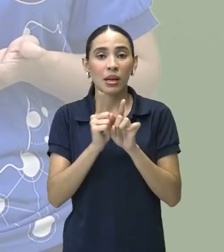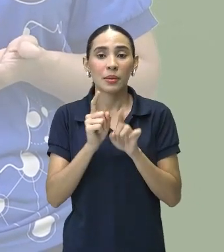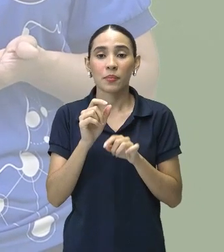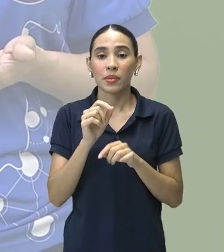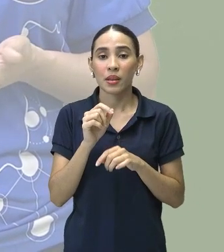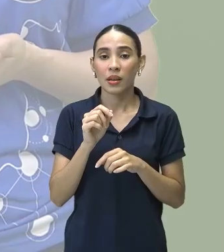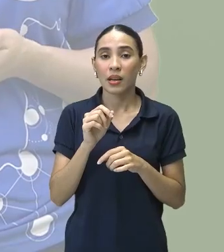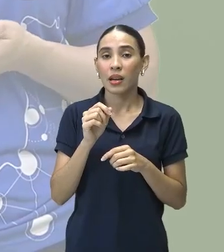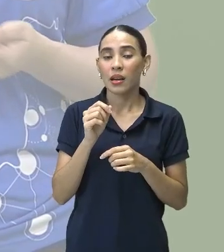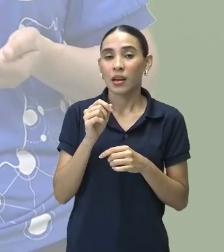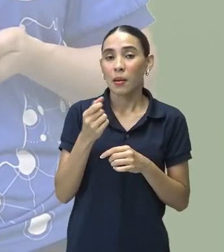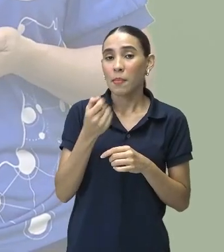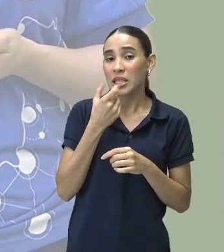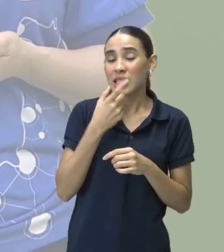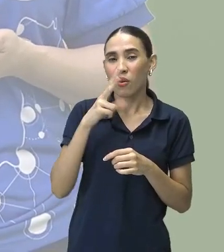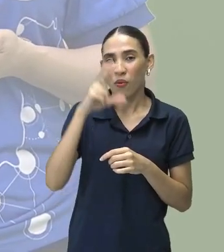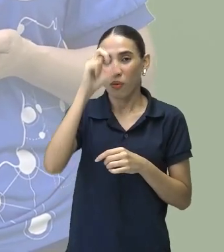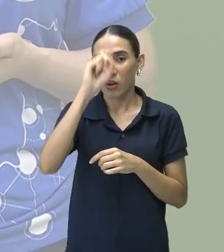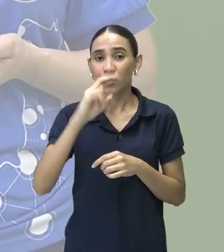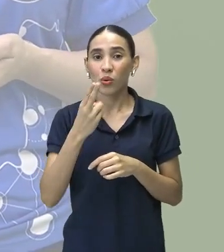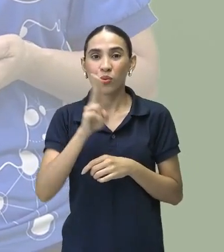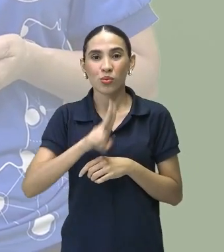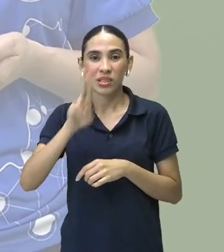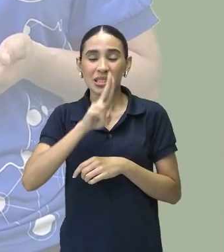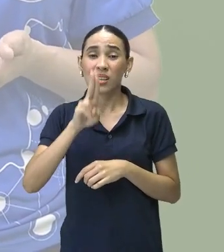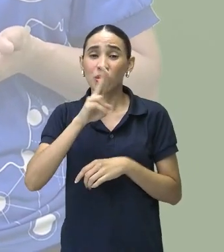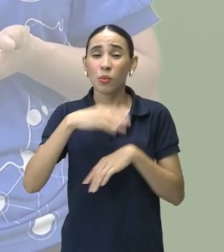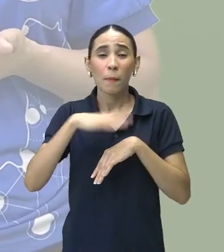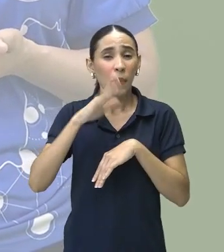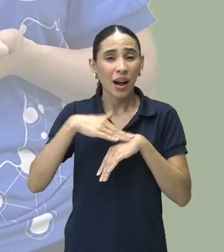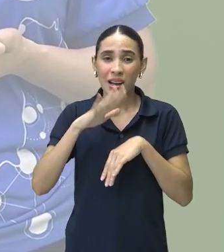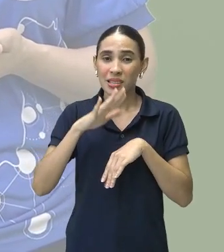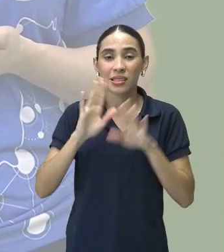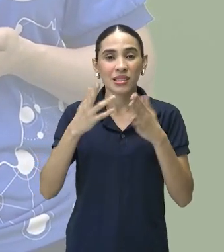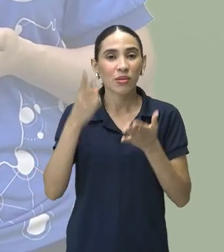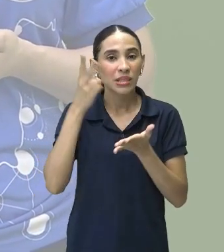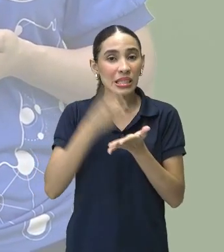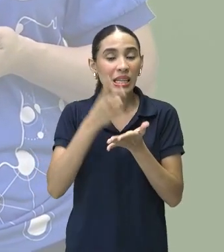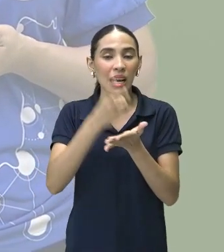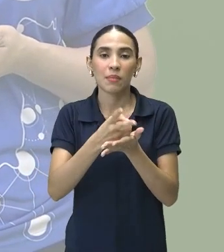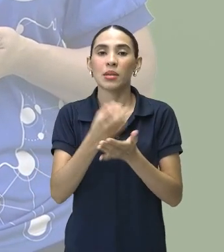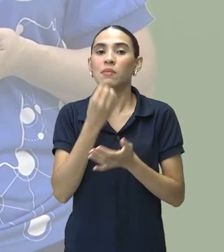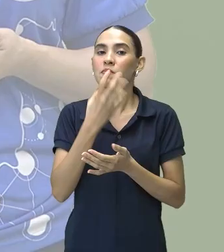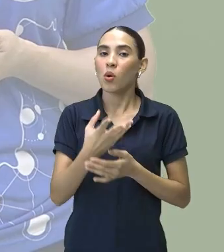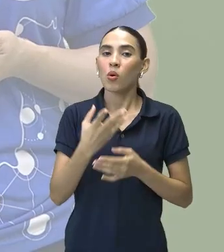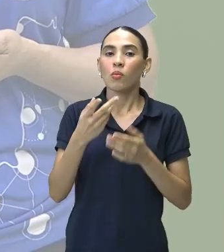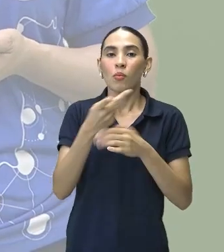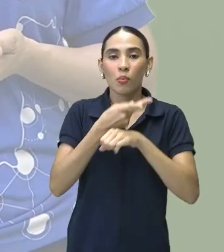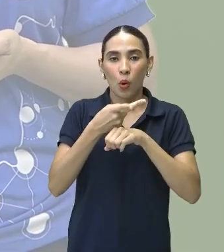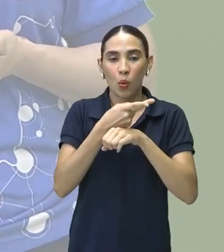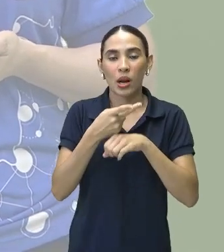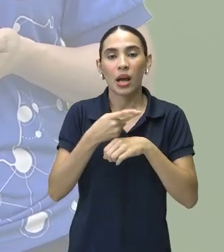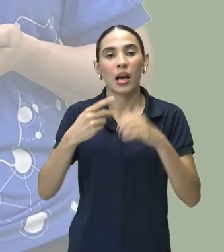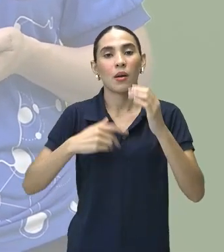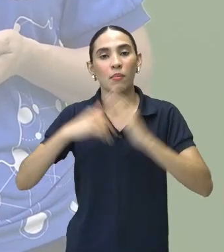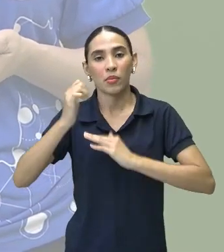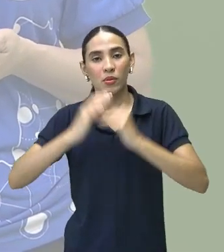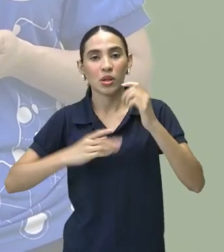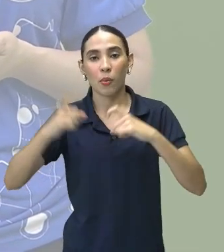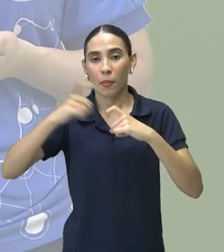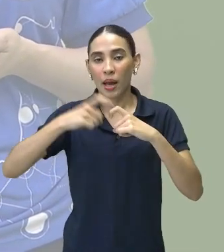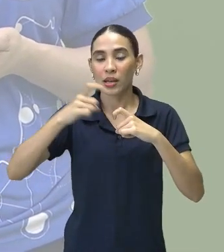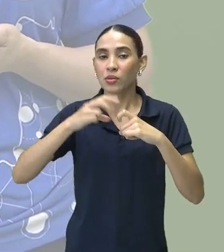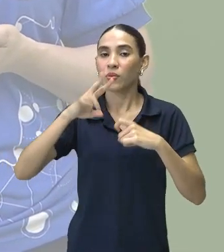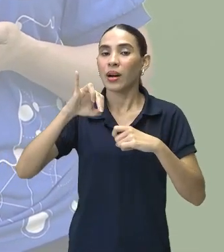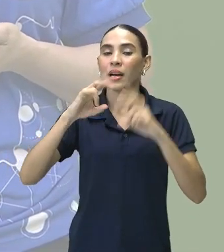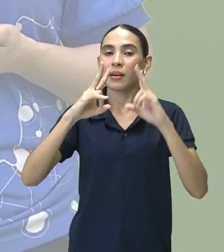a automedicação, ou estiver usando em excessos. Então, é sempre bom consultar um médico, ele vai fazer a